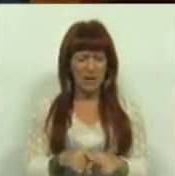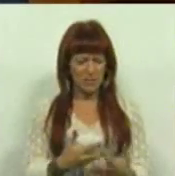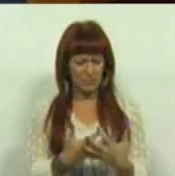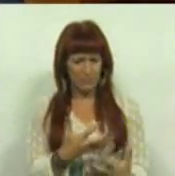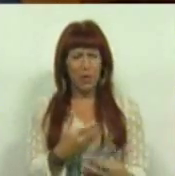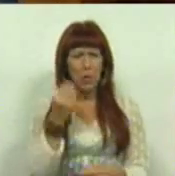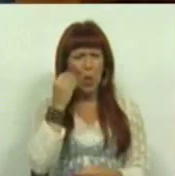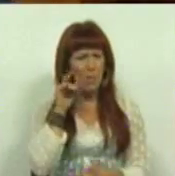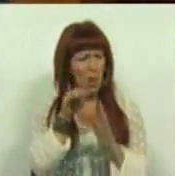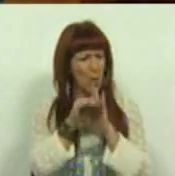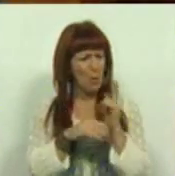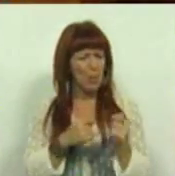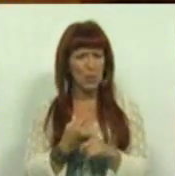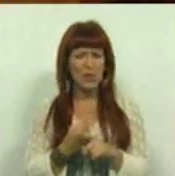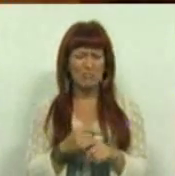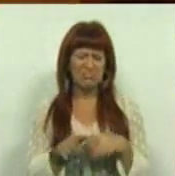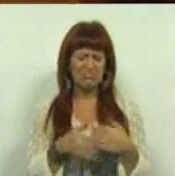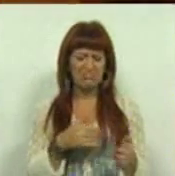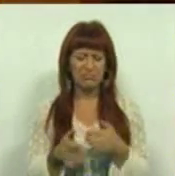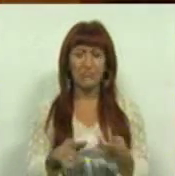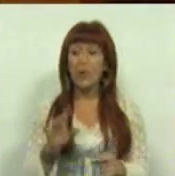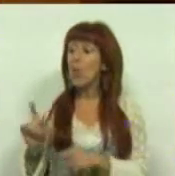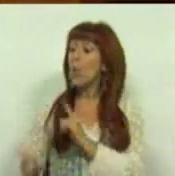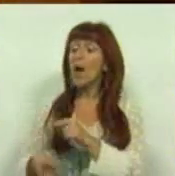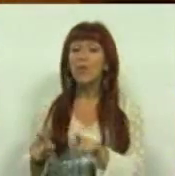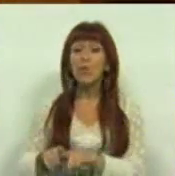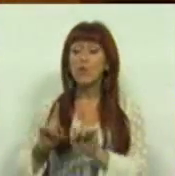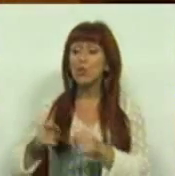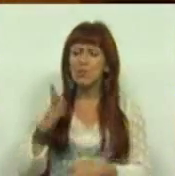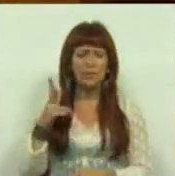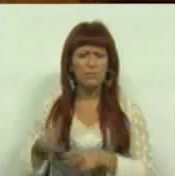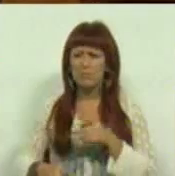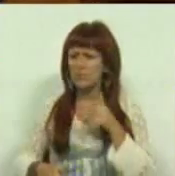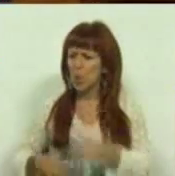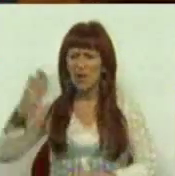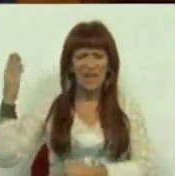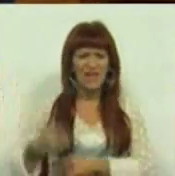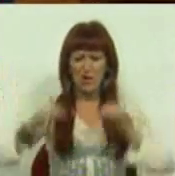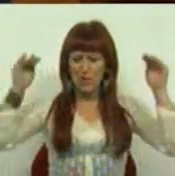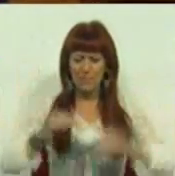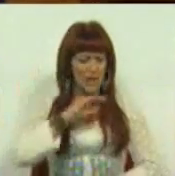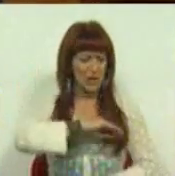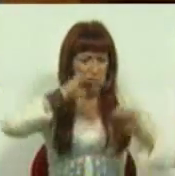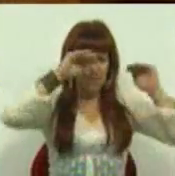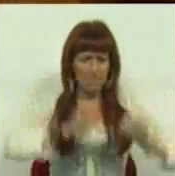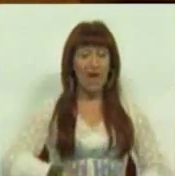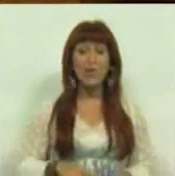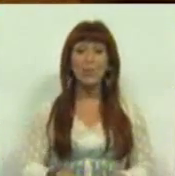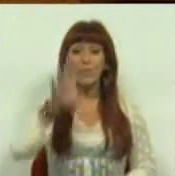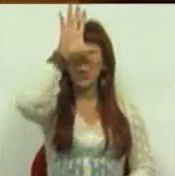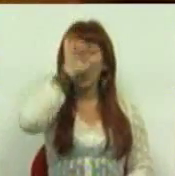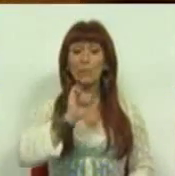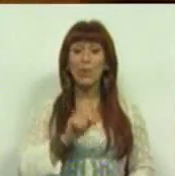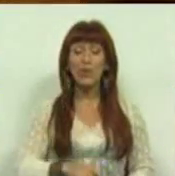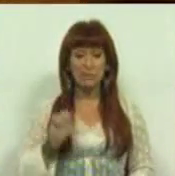notório como esse programa é letra morta quando se trata de cortar direitos e diminuir salários. O